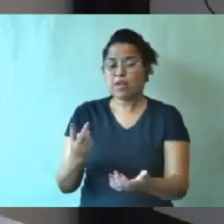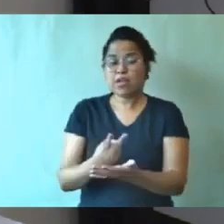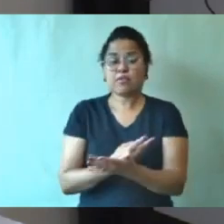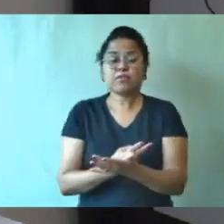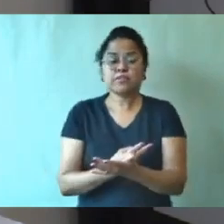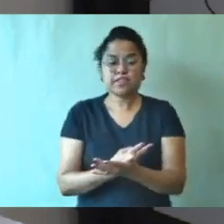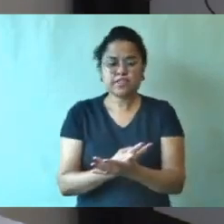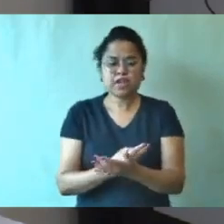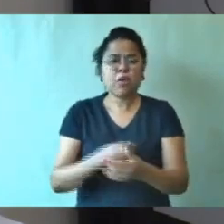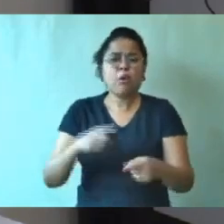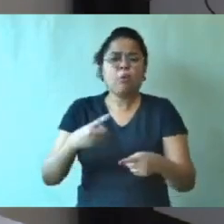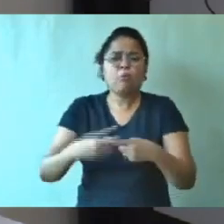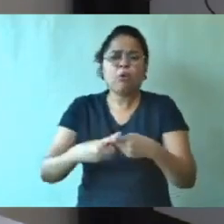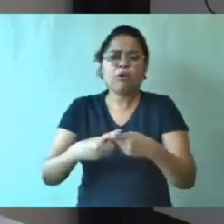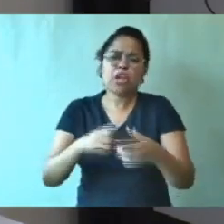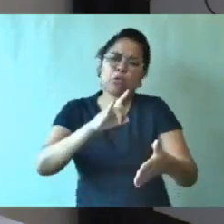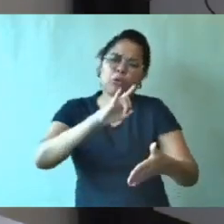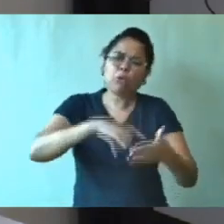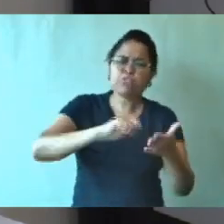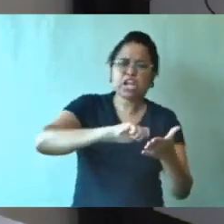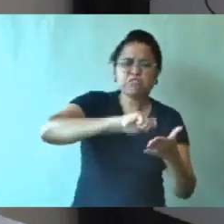foi assinado,